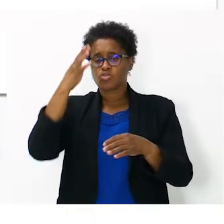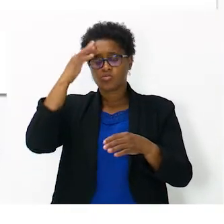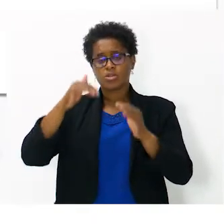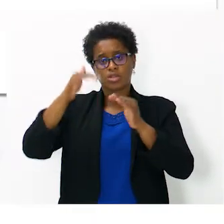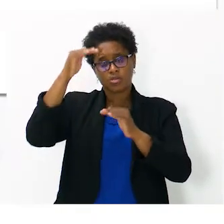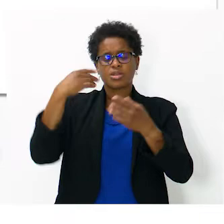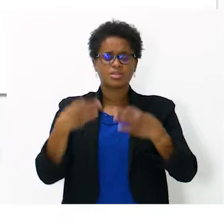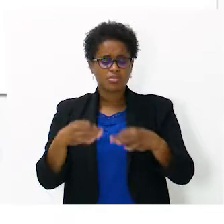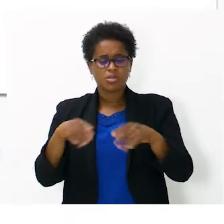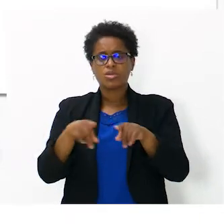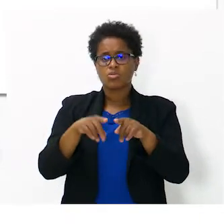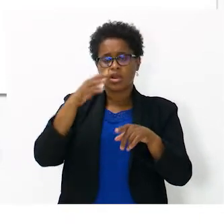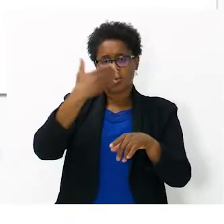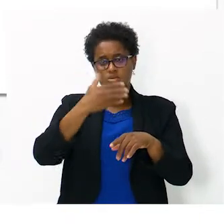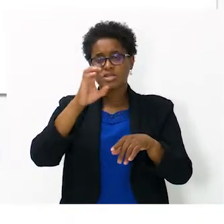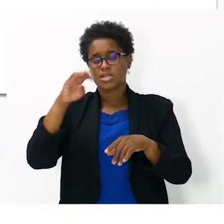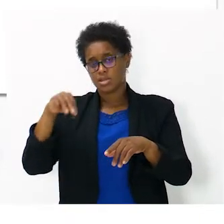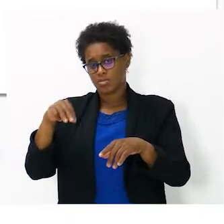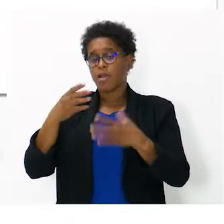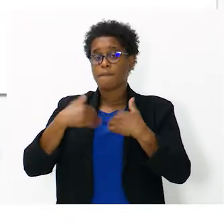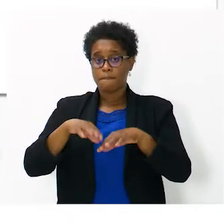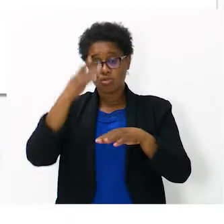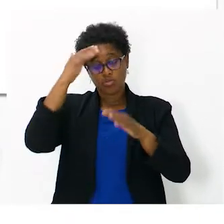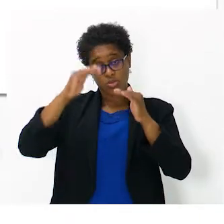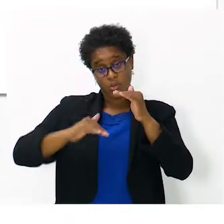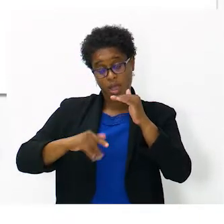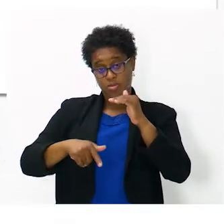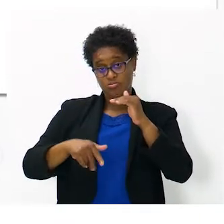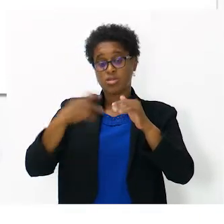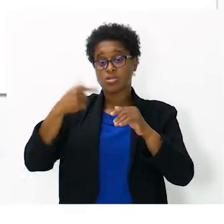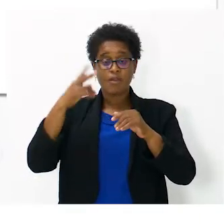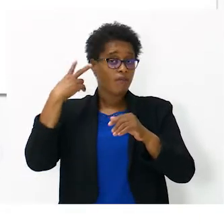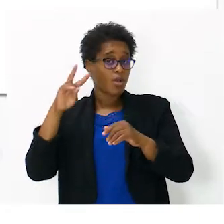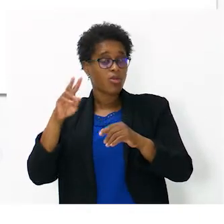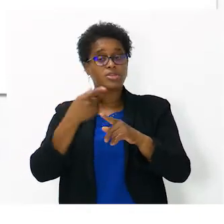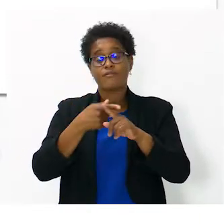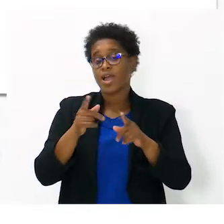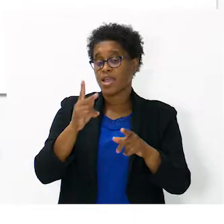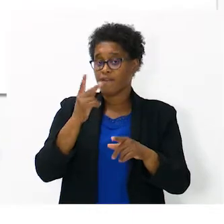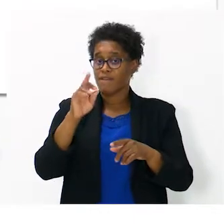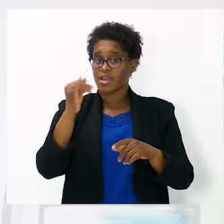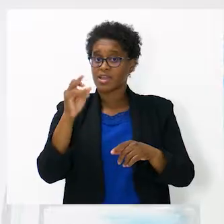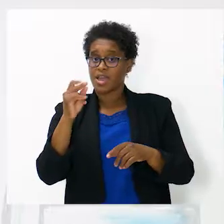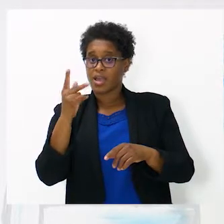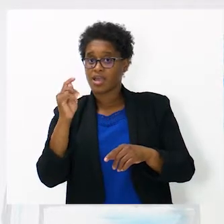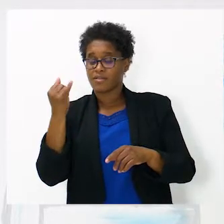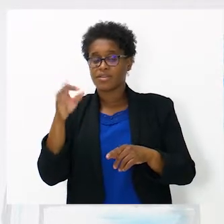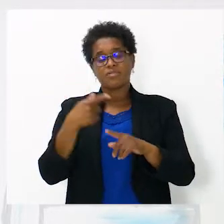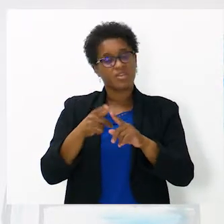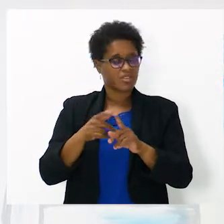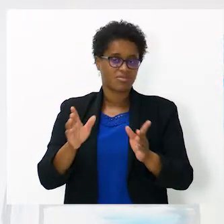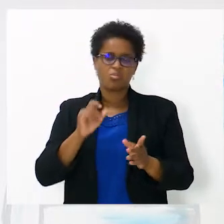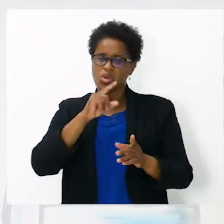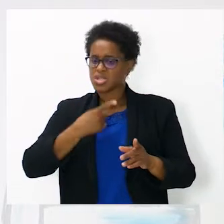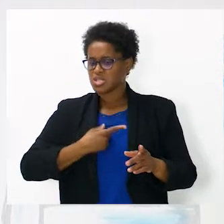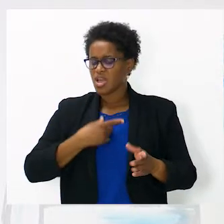sempre igual a 1 centímetro, mas o denominador assume valores variáveis. Ok? Varia. O